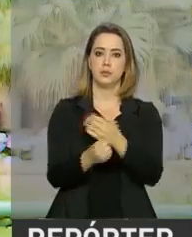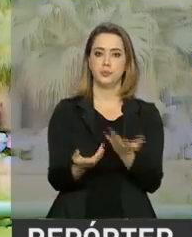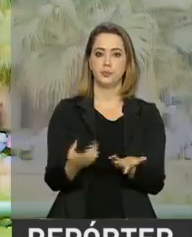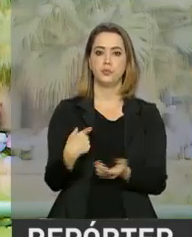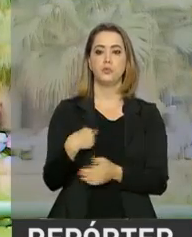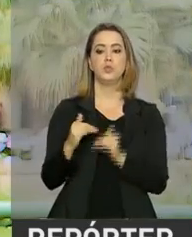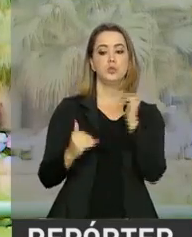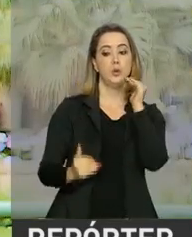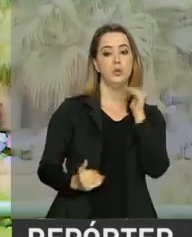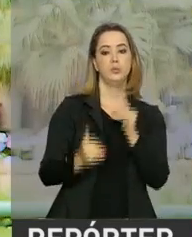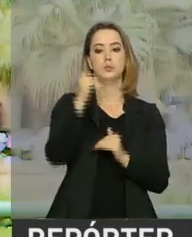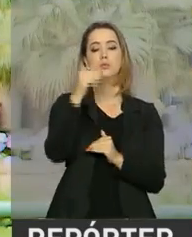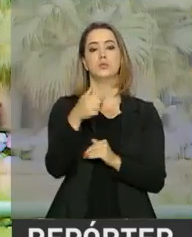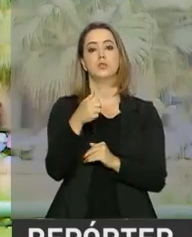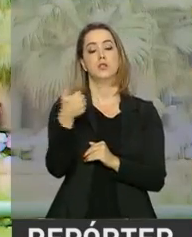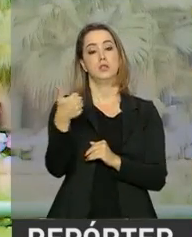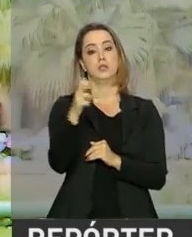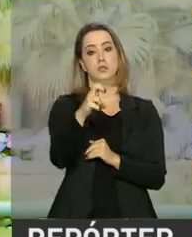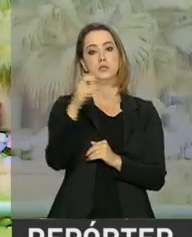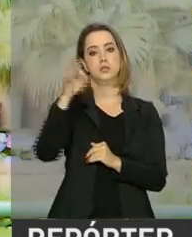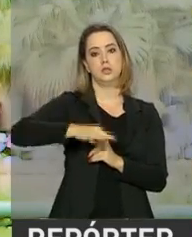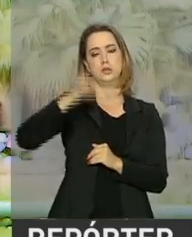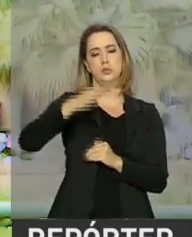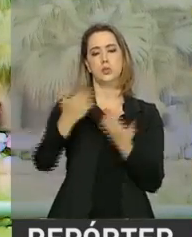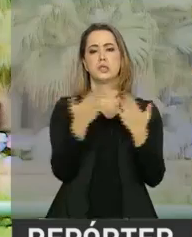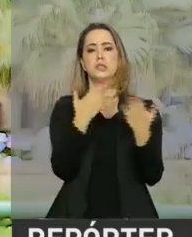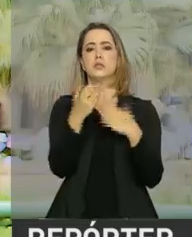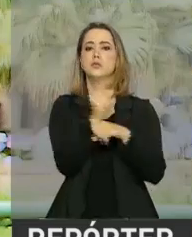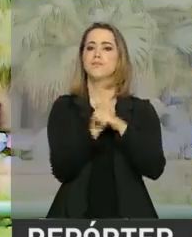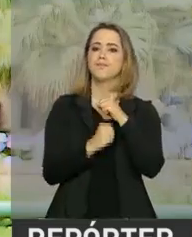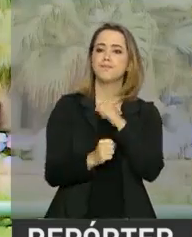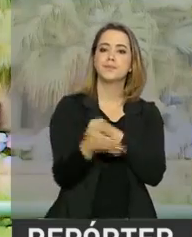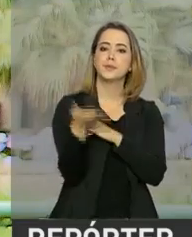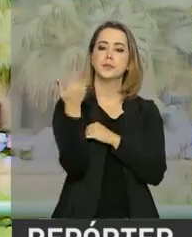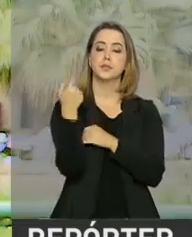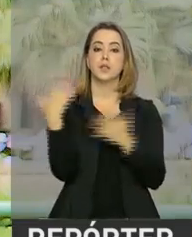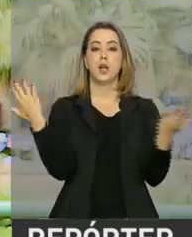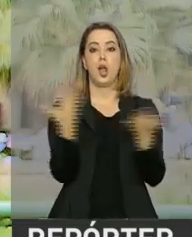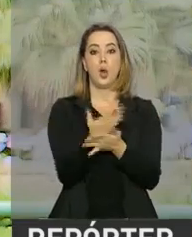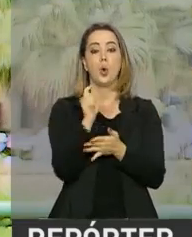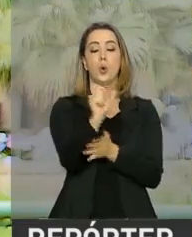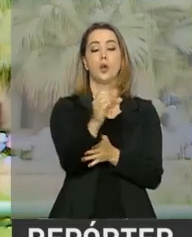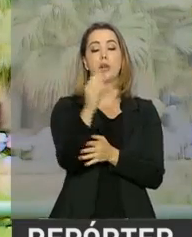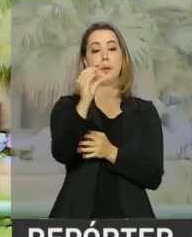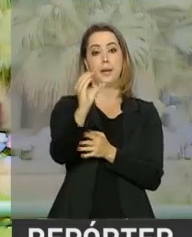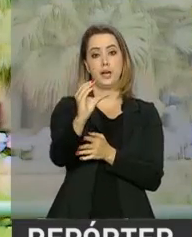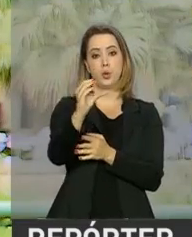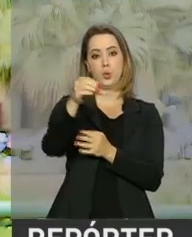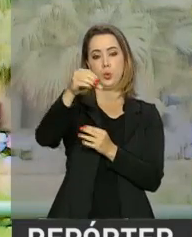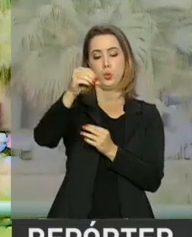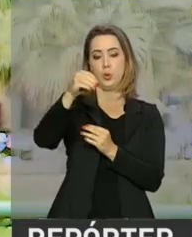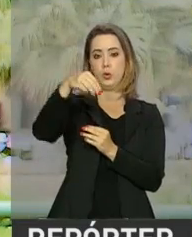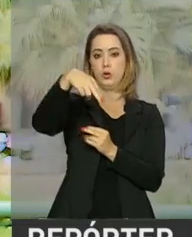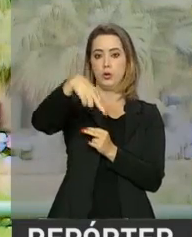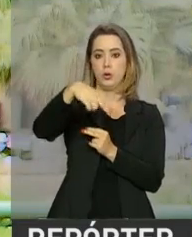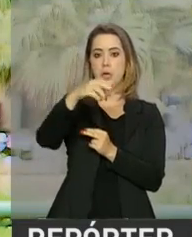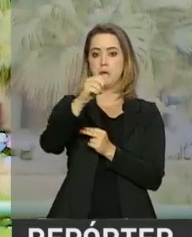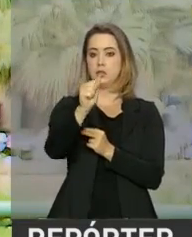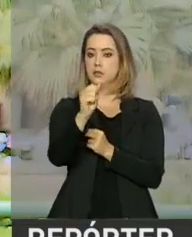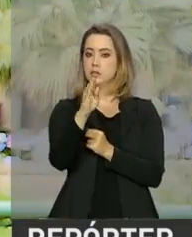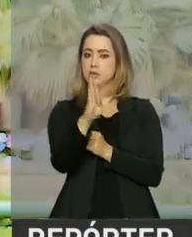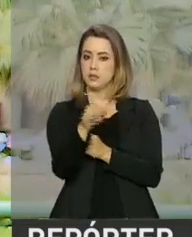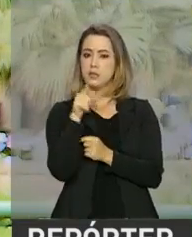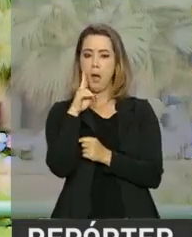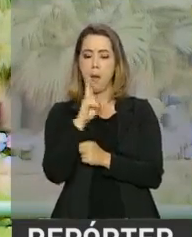15% em relação a safra anterior pra Conab e pro Ministério da Agricultura Esse aumento previsto